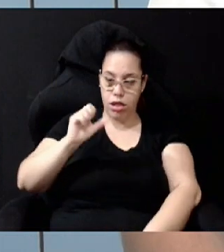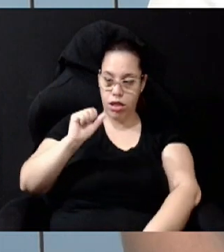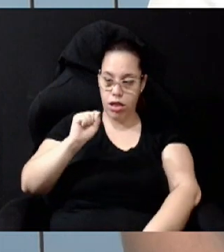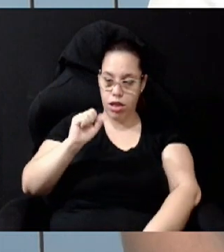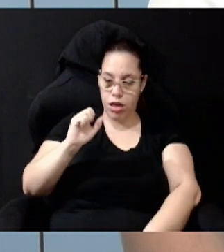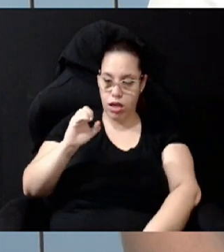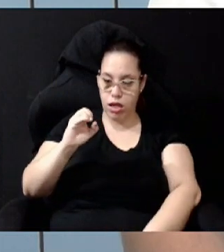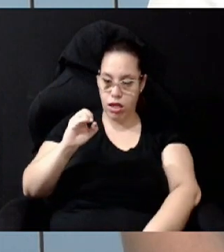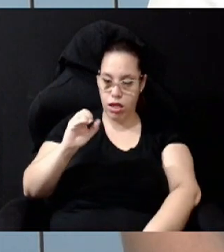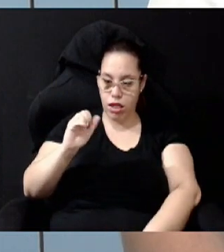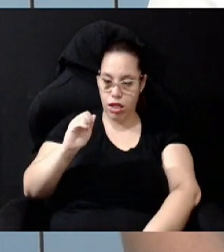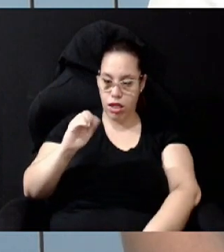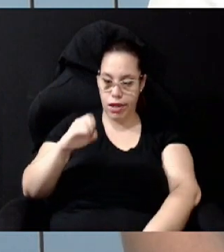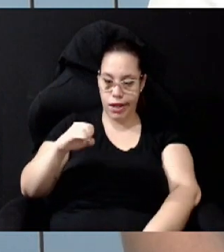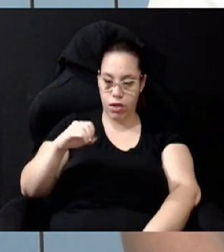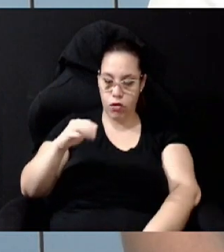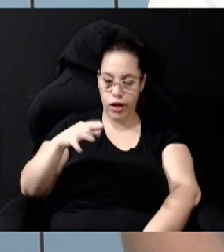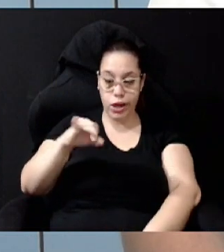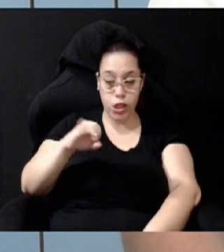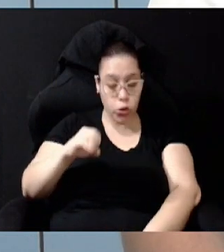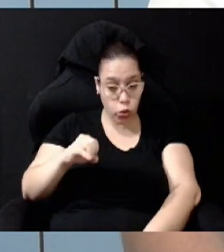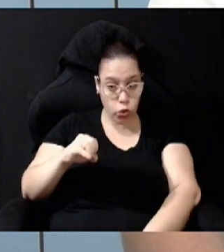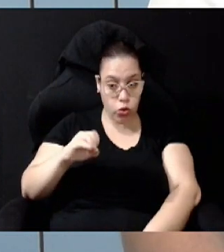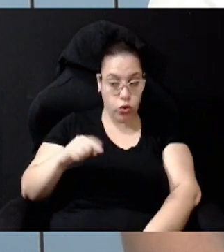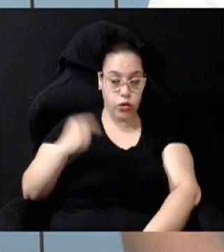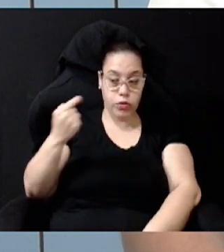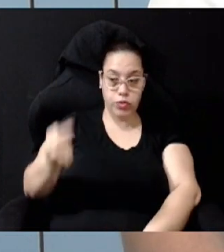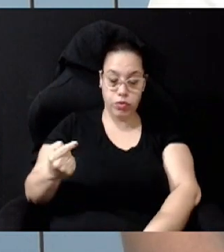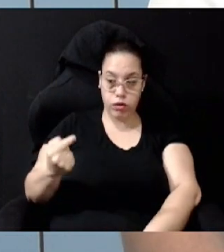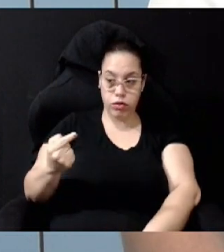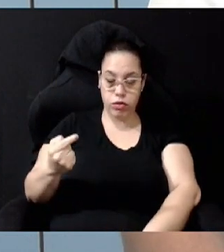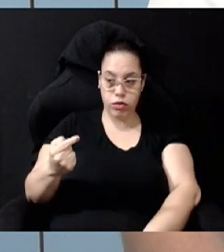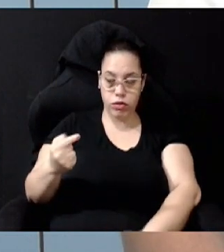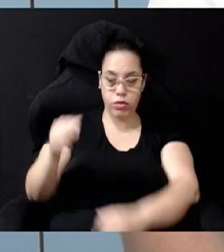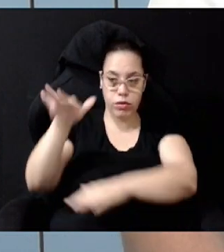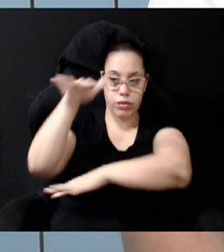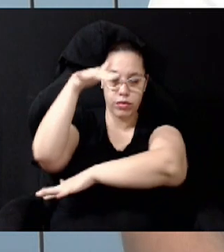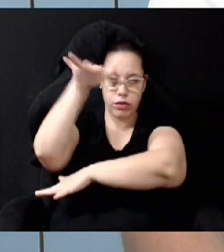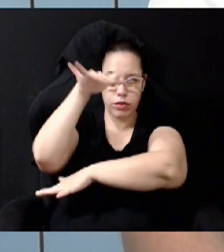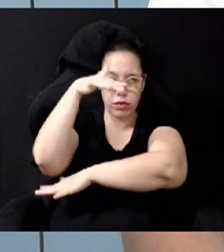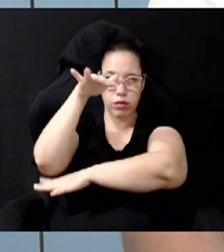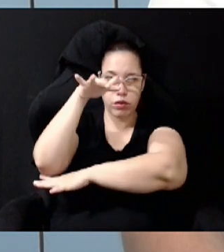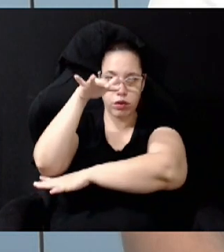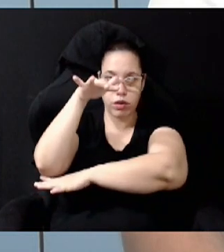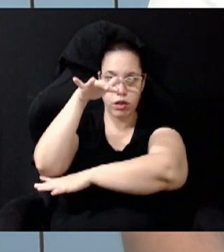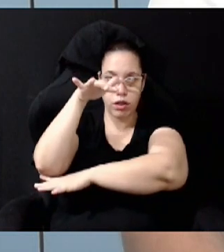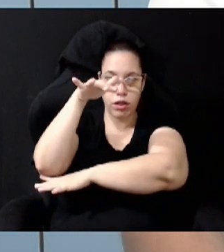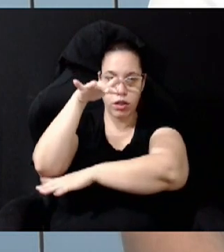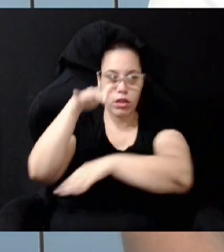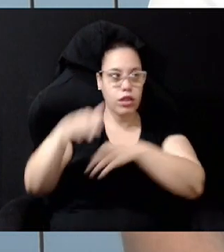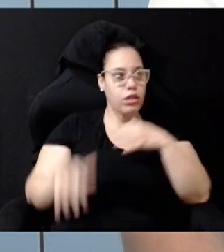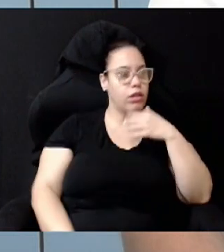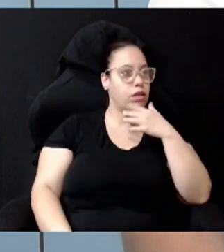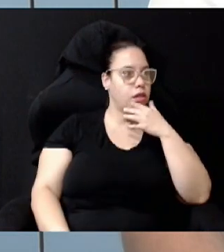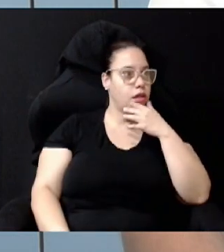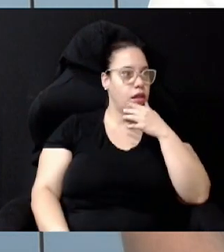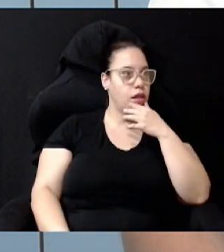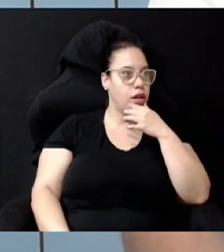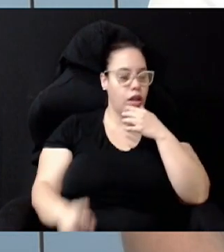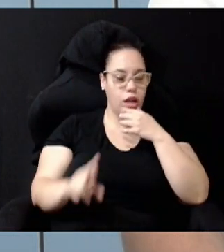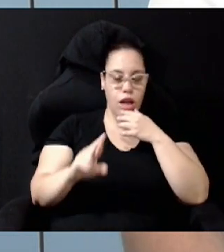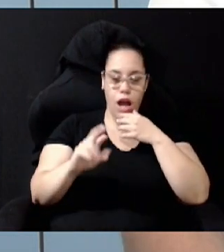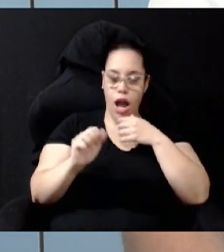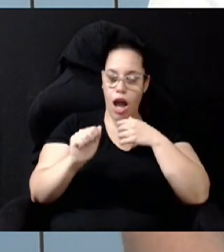curso. Outro na Praça Ralph Tortman,